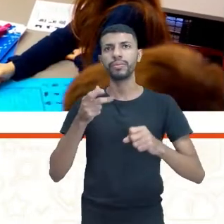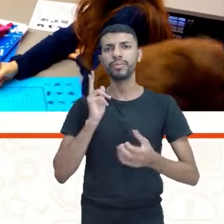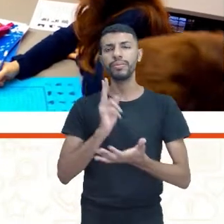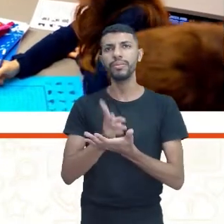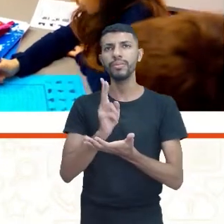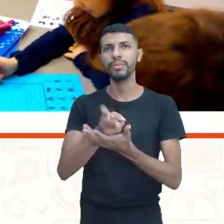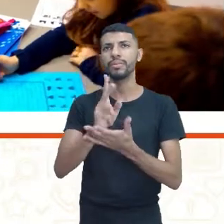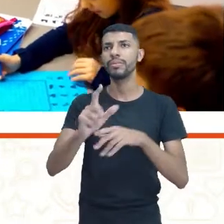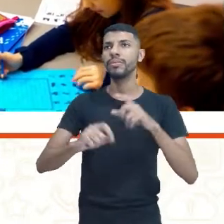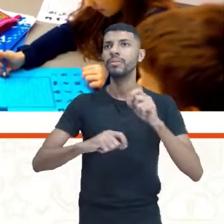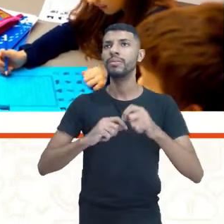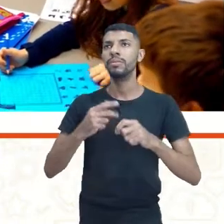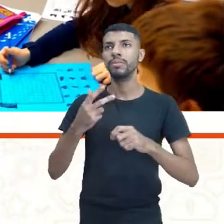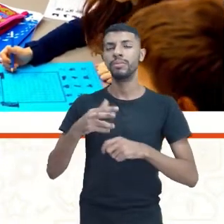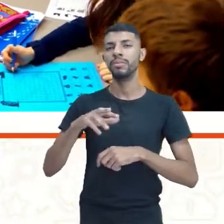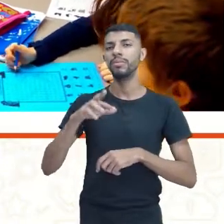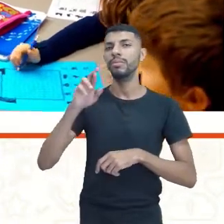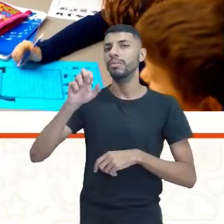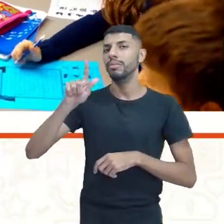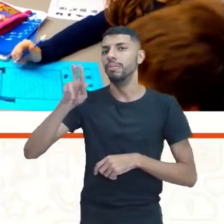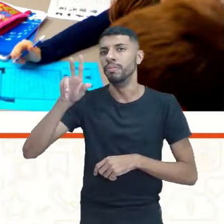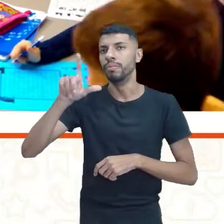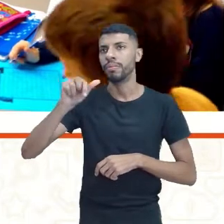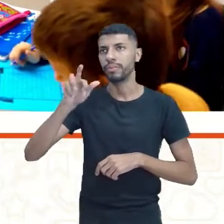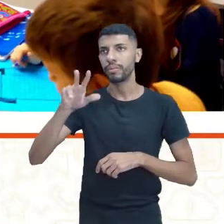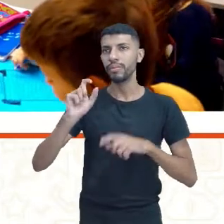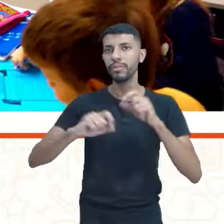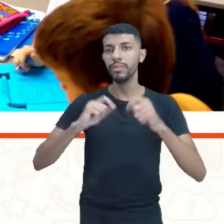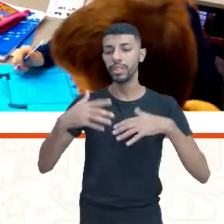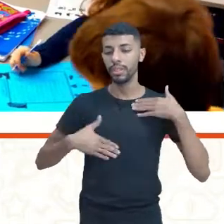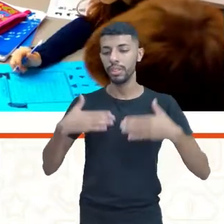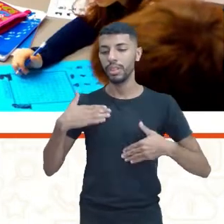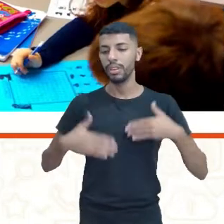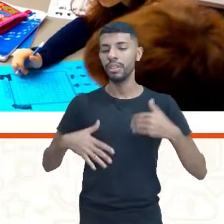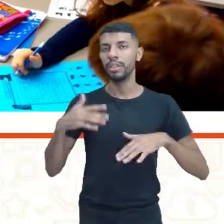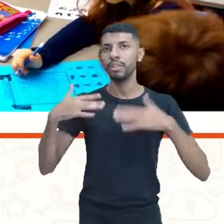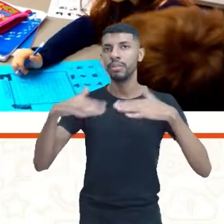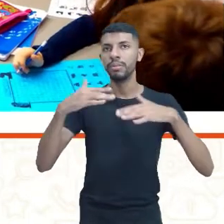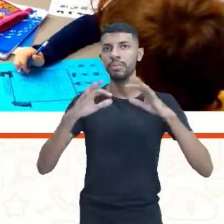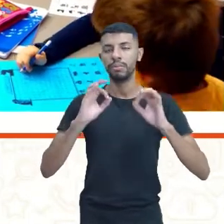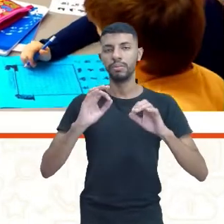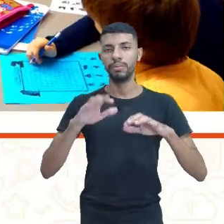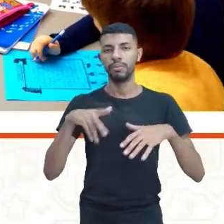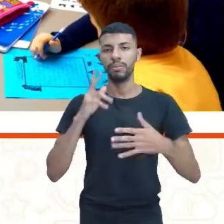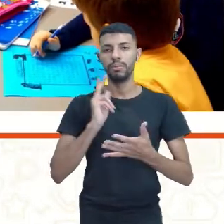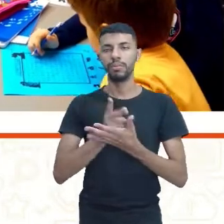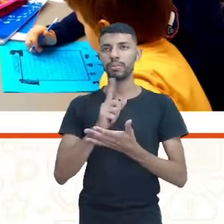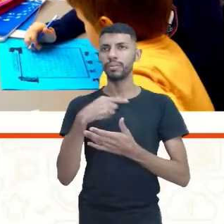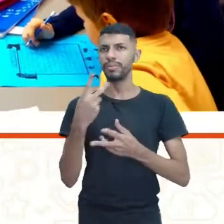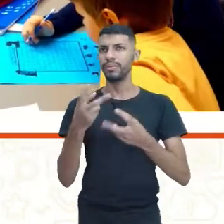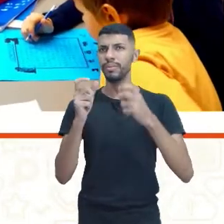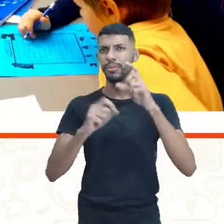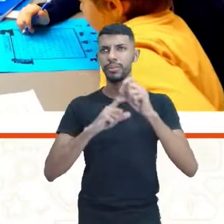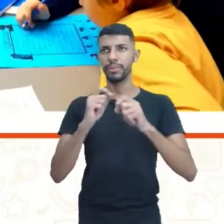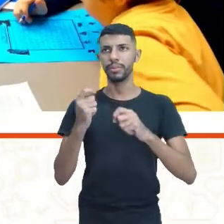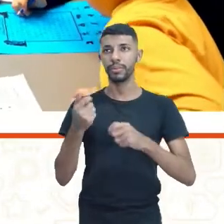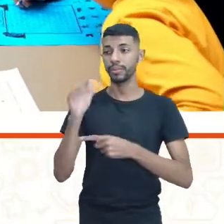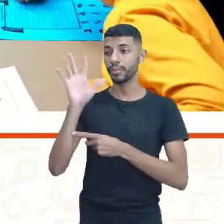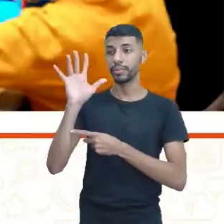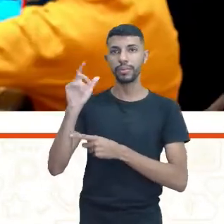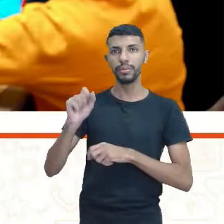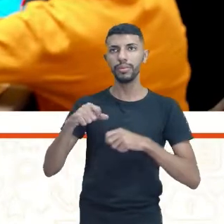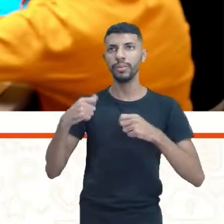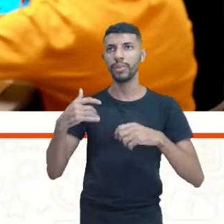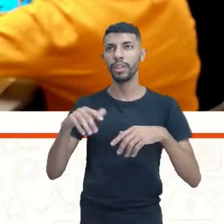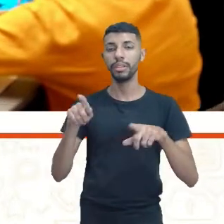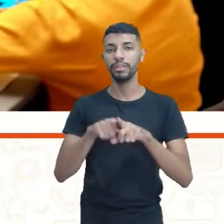forma regular, mexendo em algumas partes do corpo. Com muita frequência, a gente percebe esse mexido nas mãos, né?